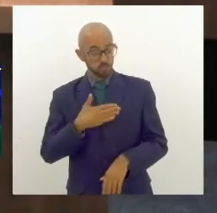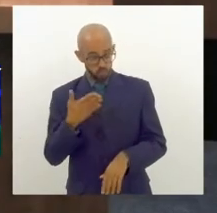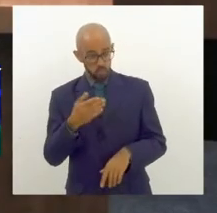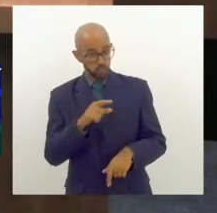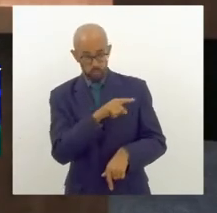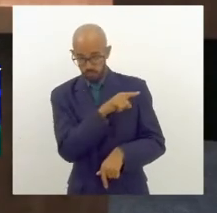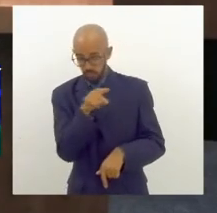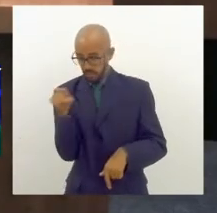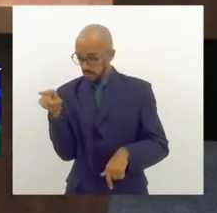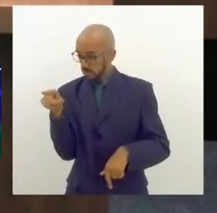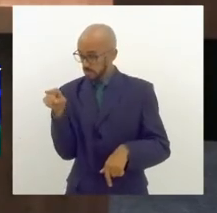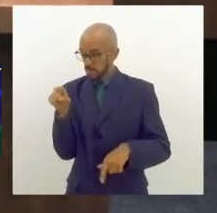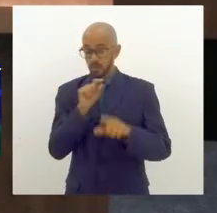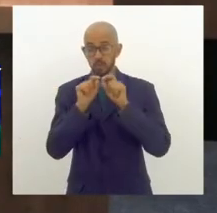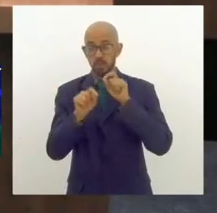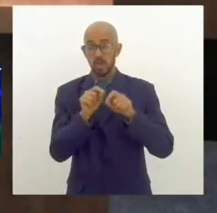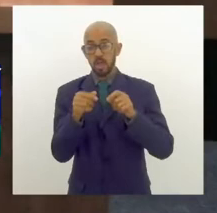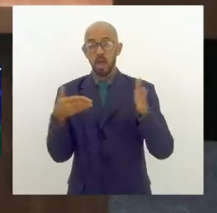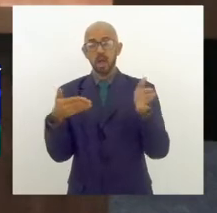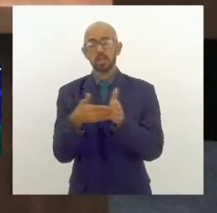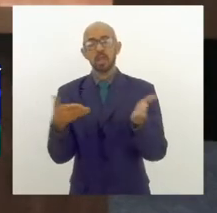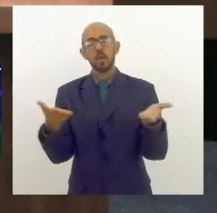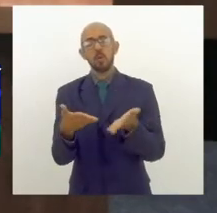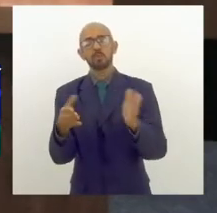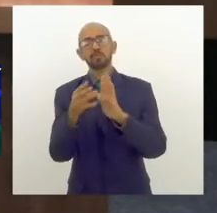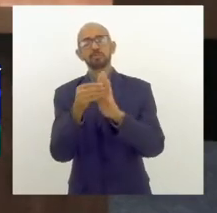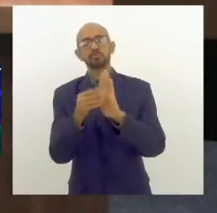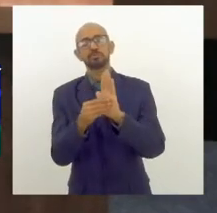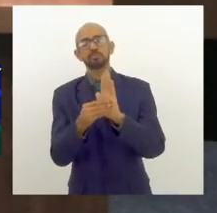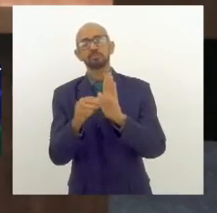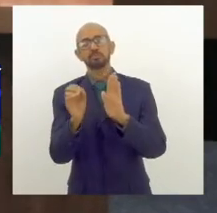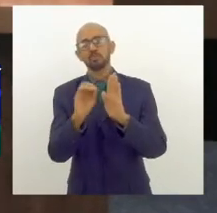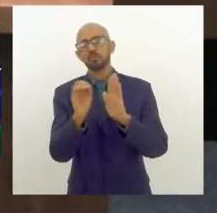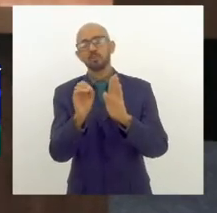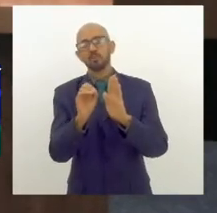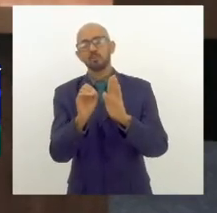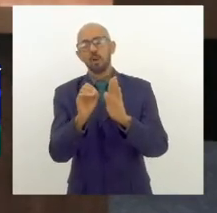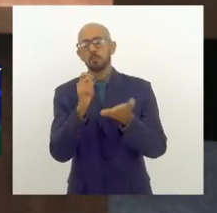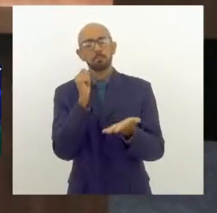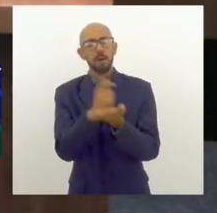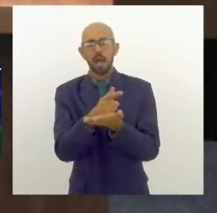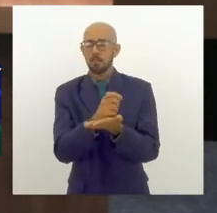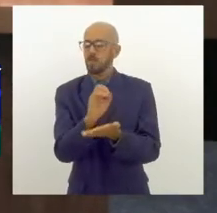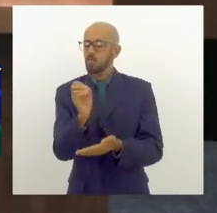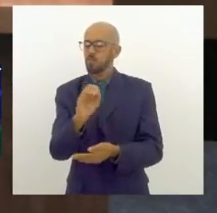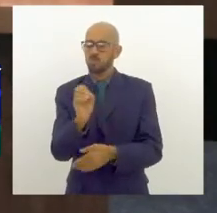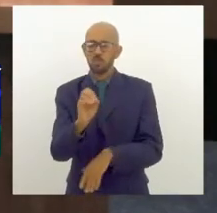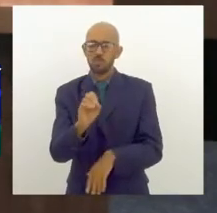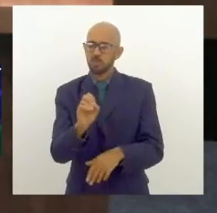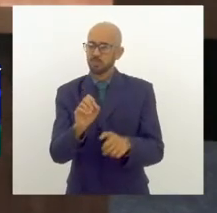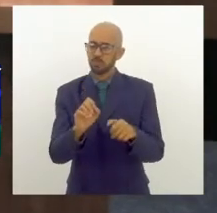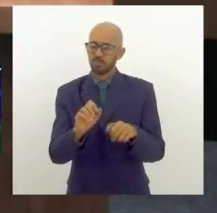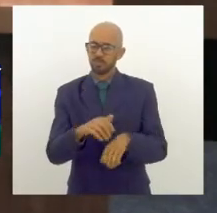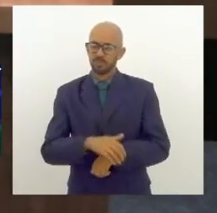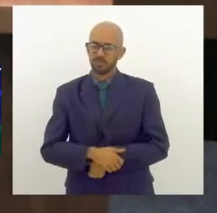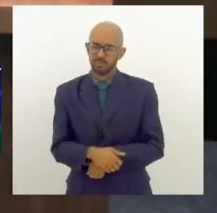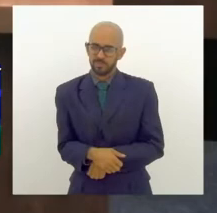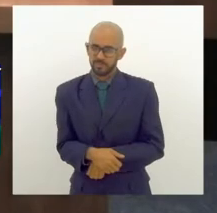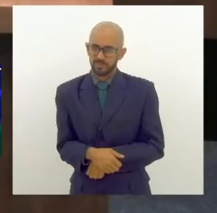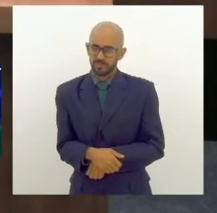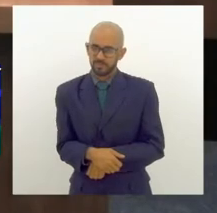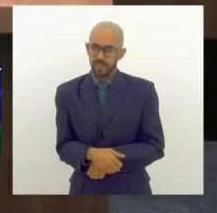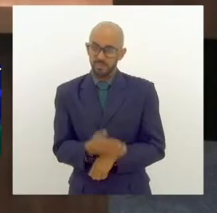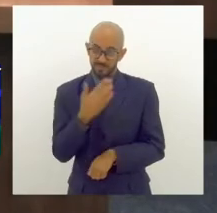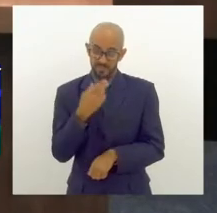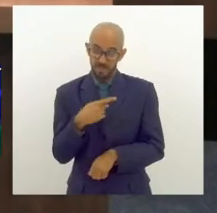vocês, até hoje, nenhum cadastro, nenhum pagamento foi feito. E não venha me dizer que